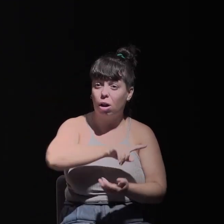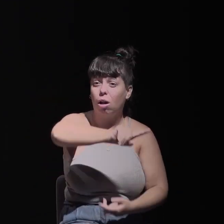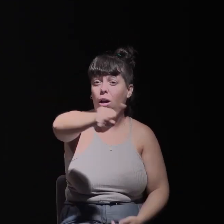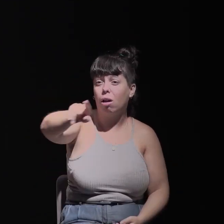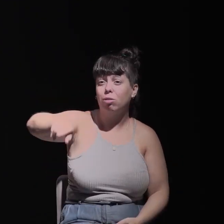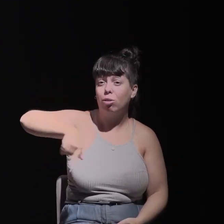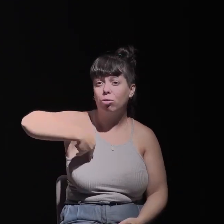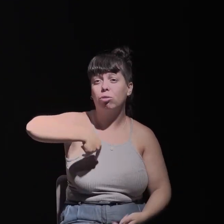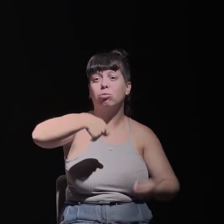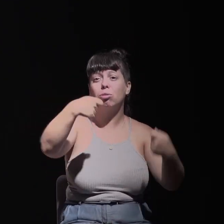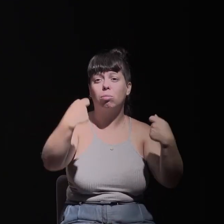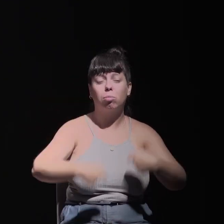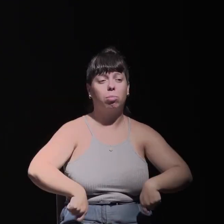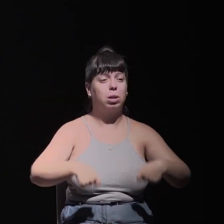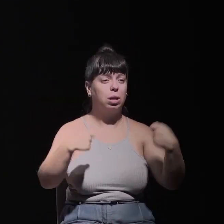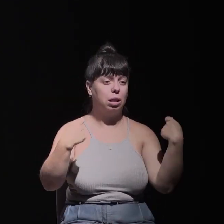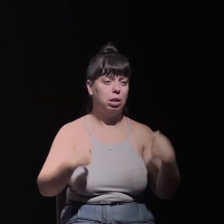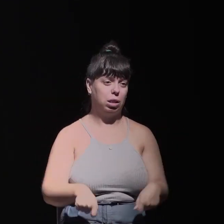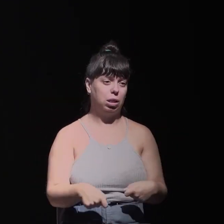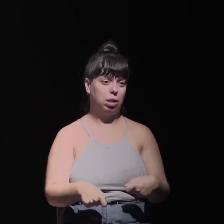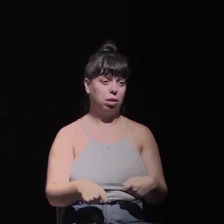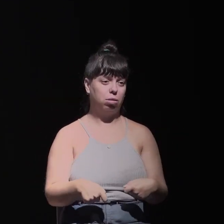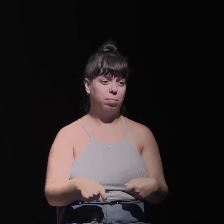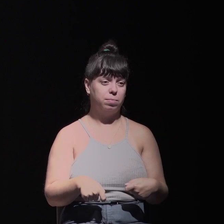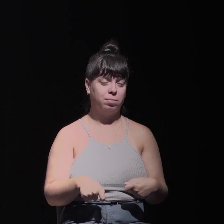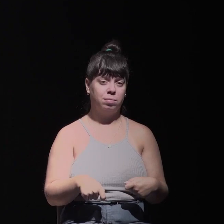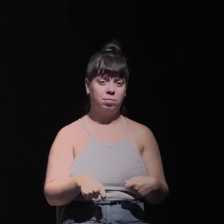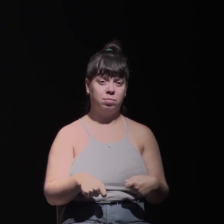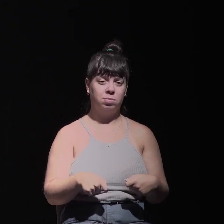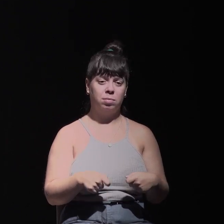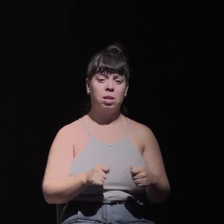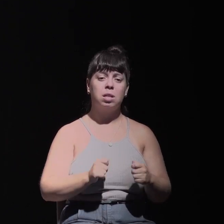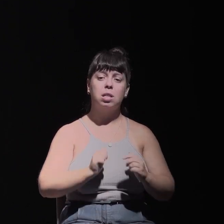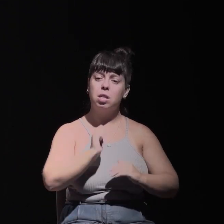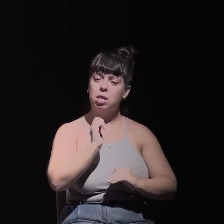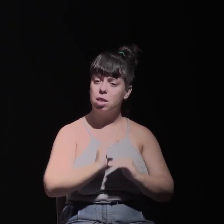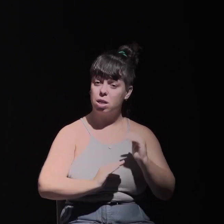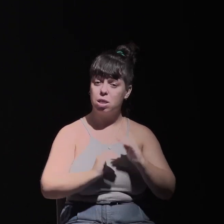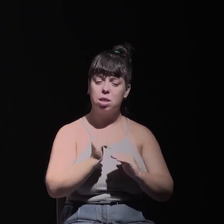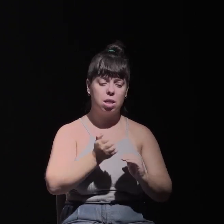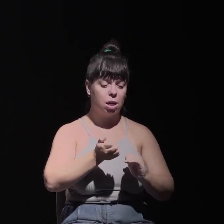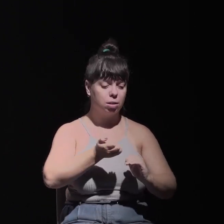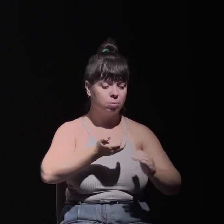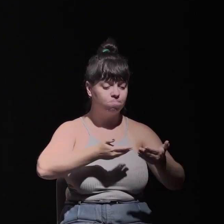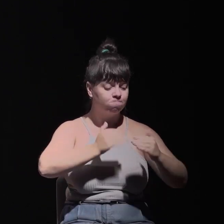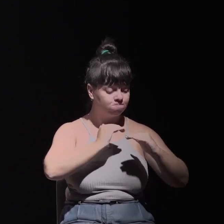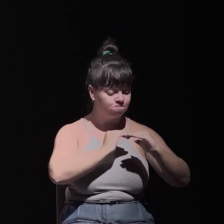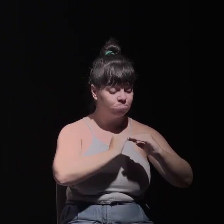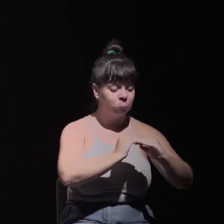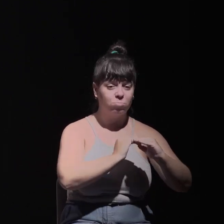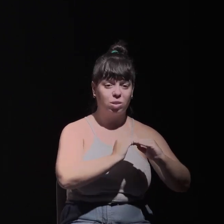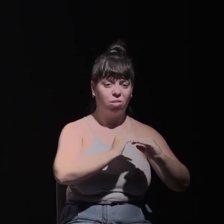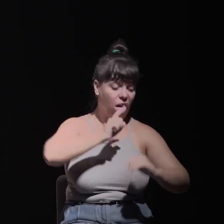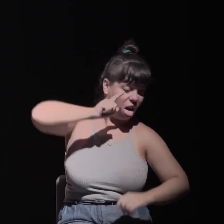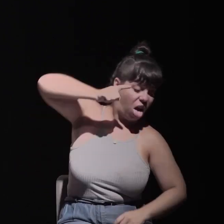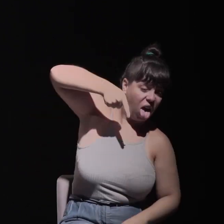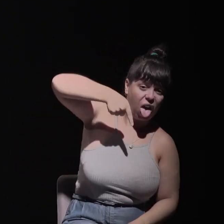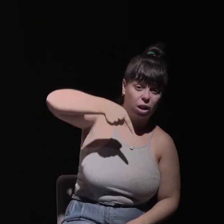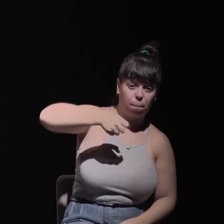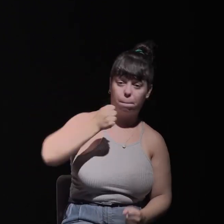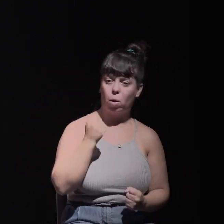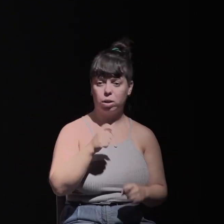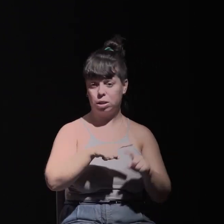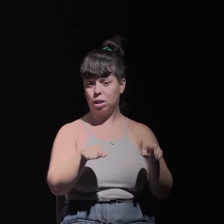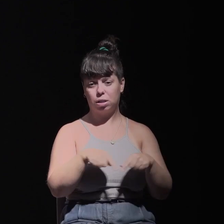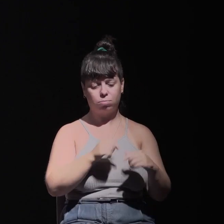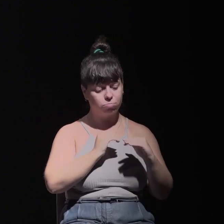precisa muito estabelecer e exercer de fato essas relações horizontais em sala de aula. Eles